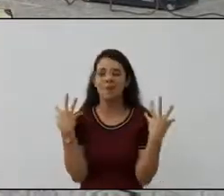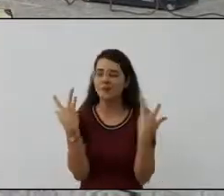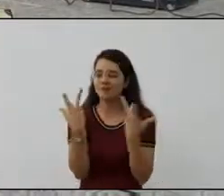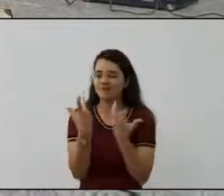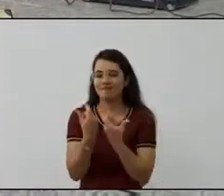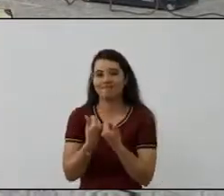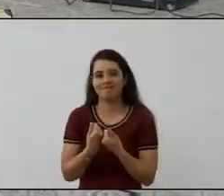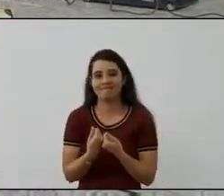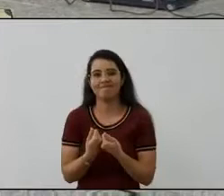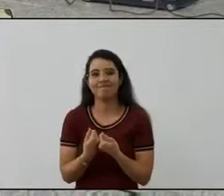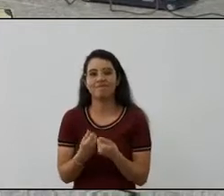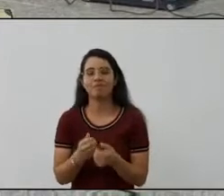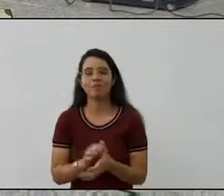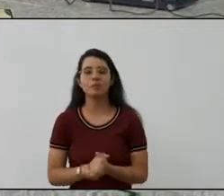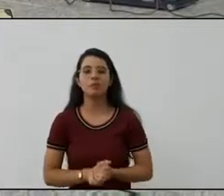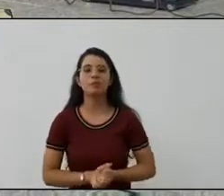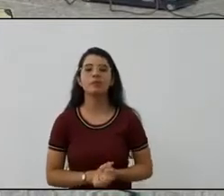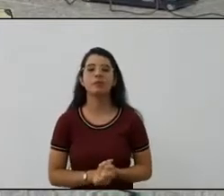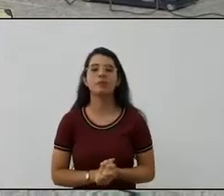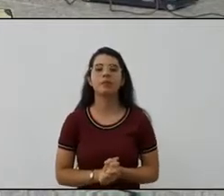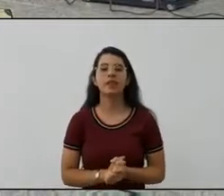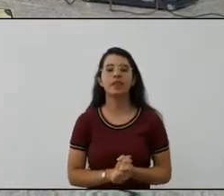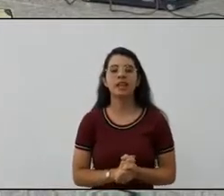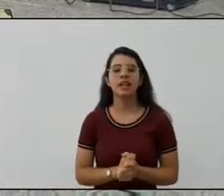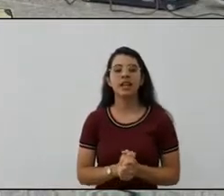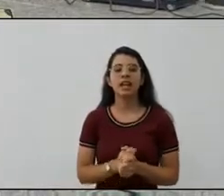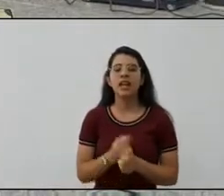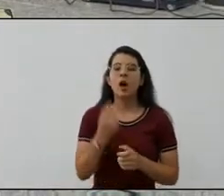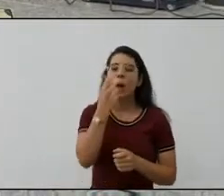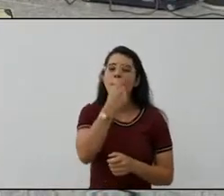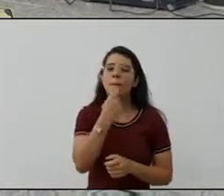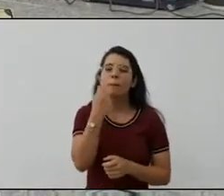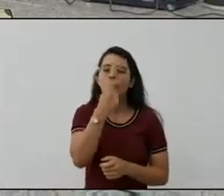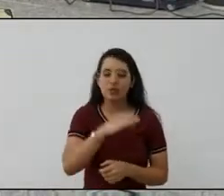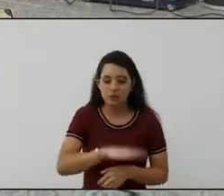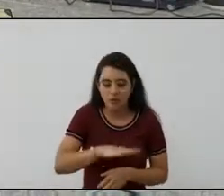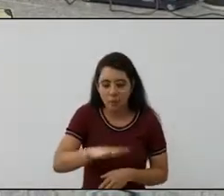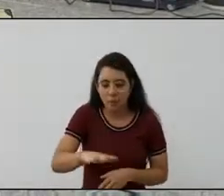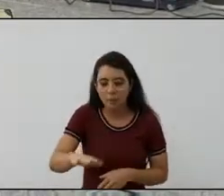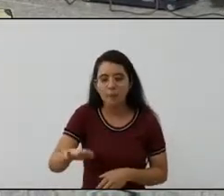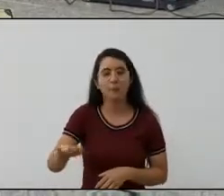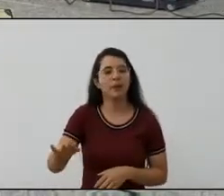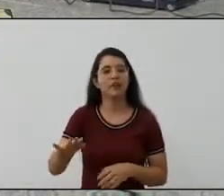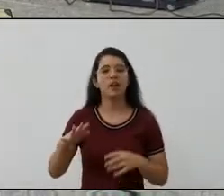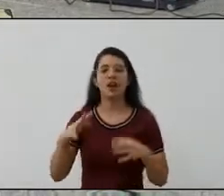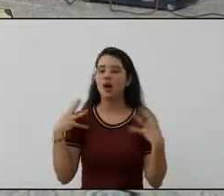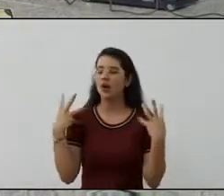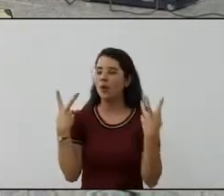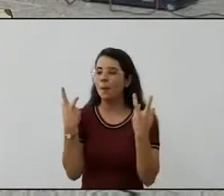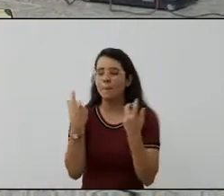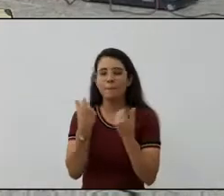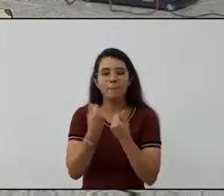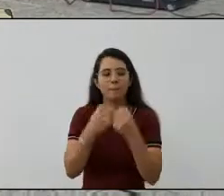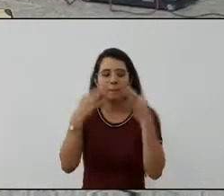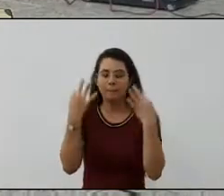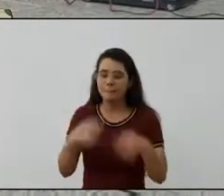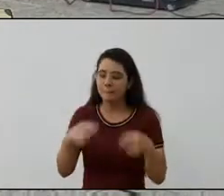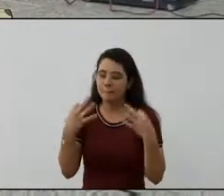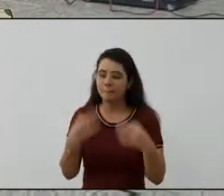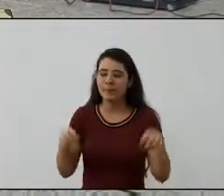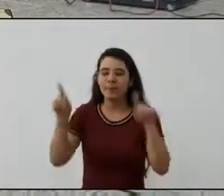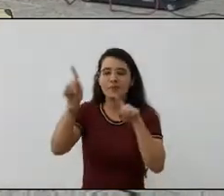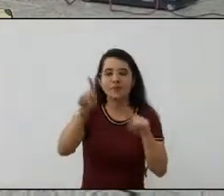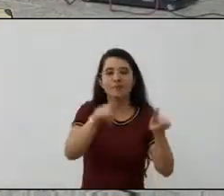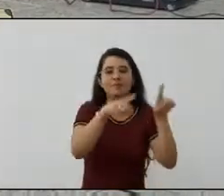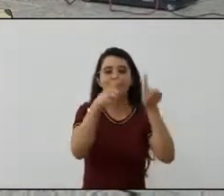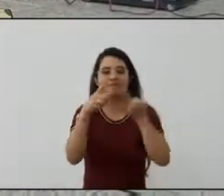maravilhoso. Dos lábios das crianças sai o perfeito louvor. Diz